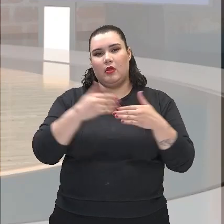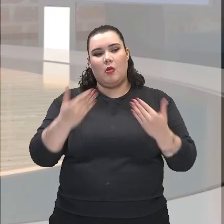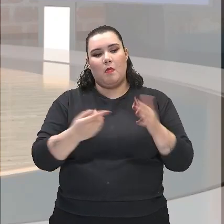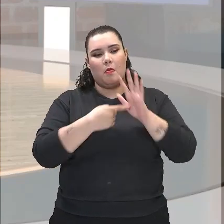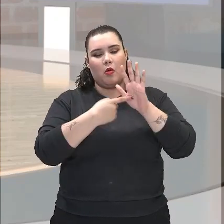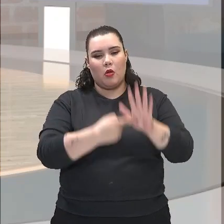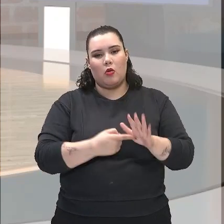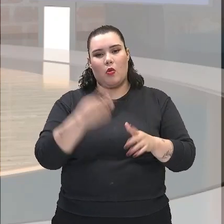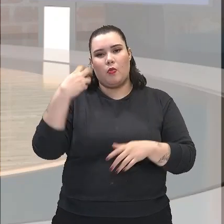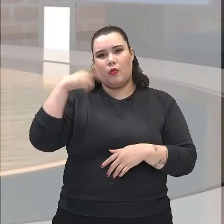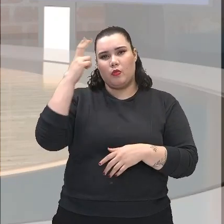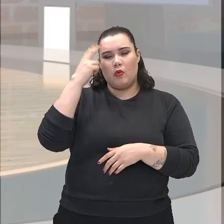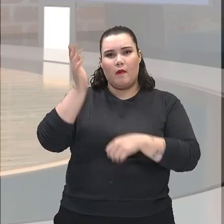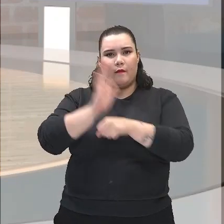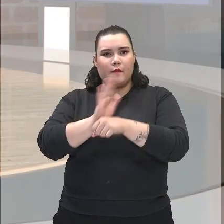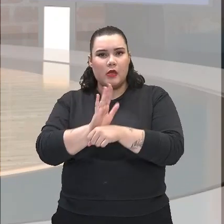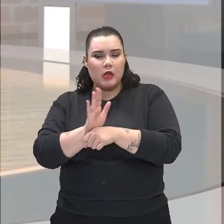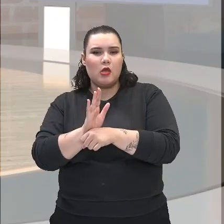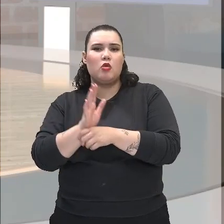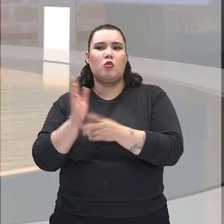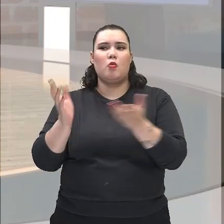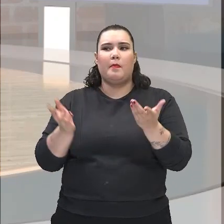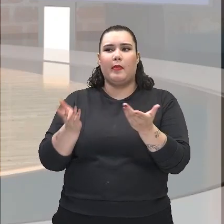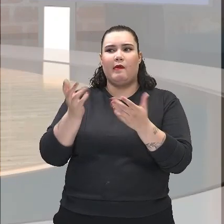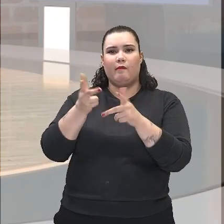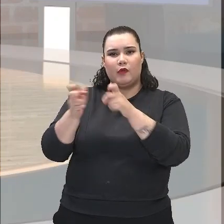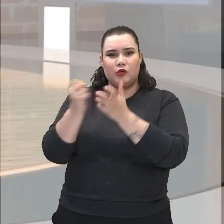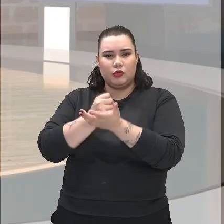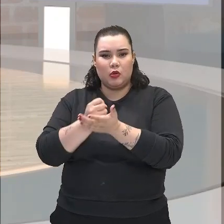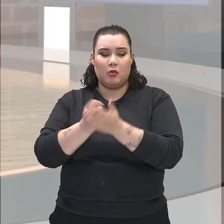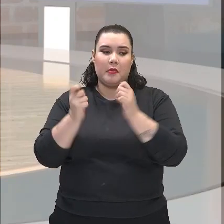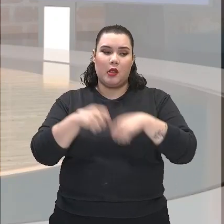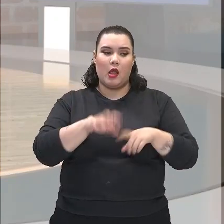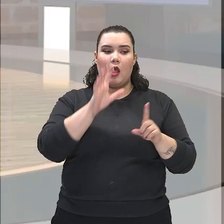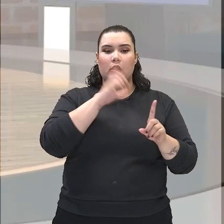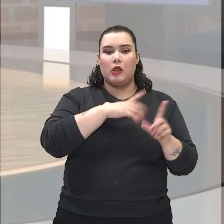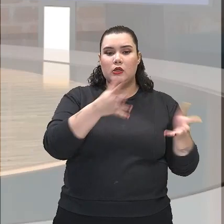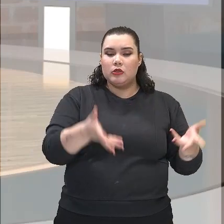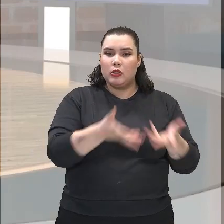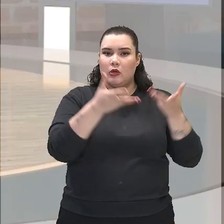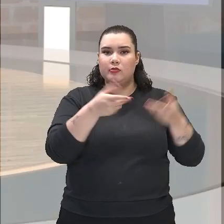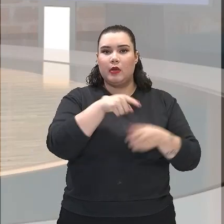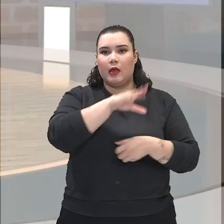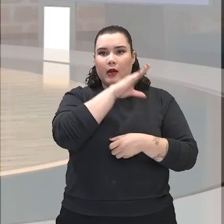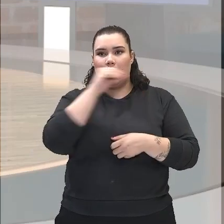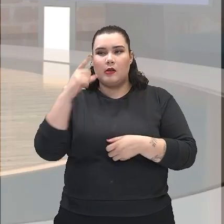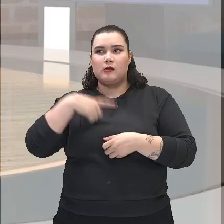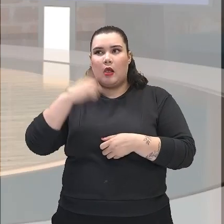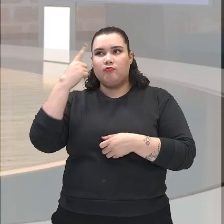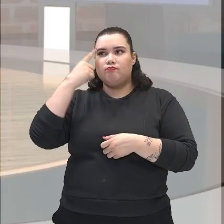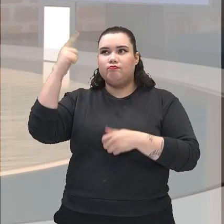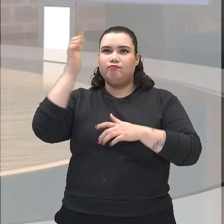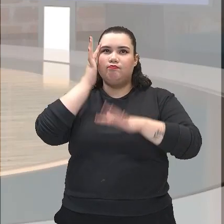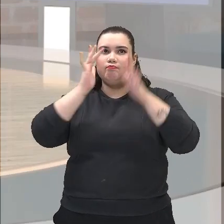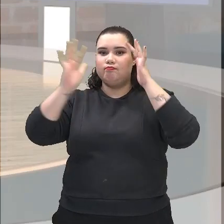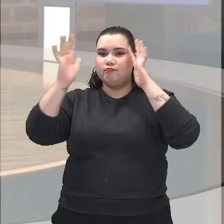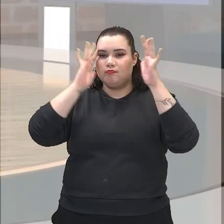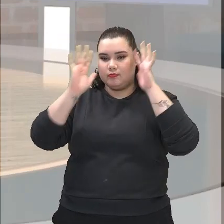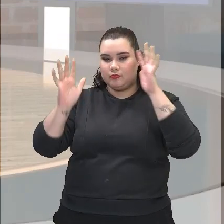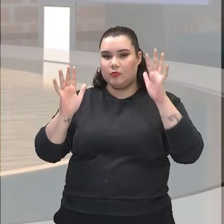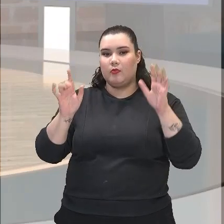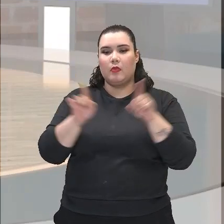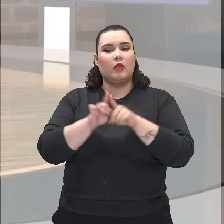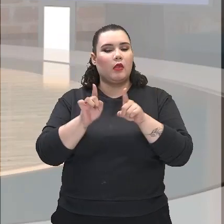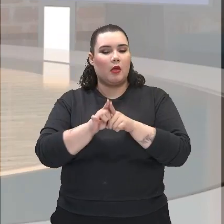incluindo filmes e videogames, pode estimular a imaginação, a criatividade também, e até mesmo promover